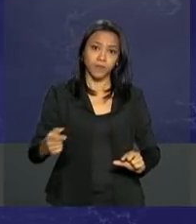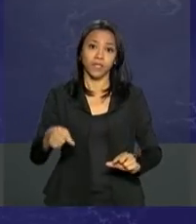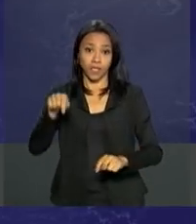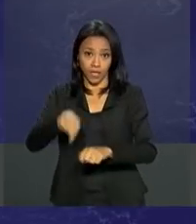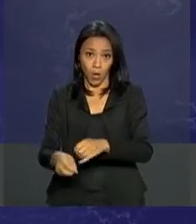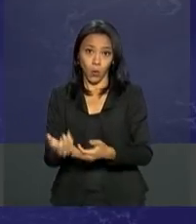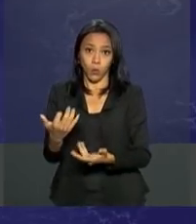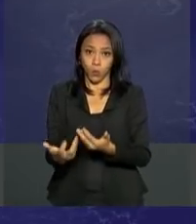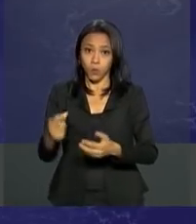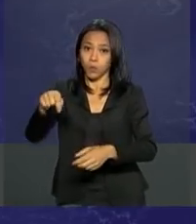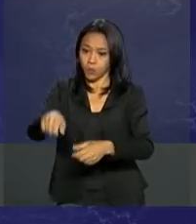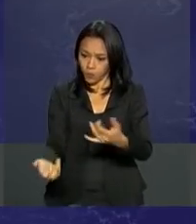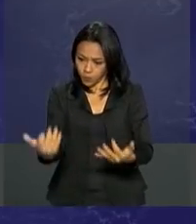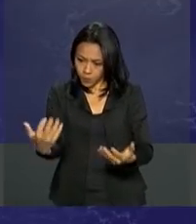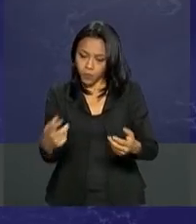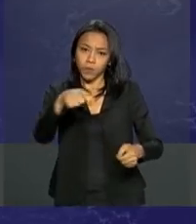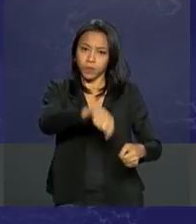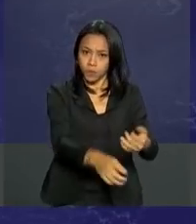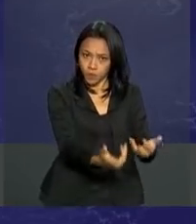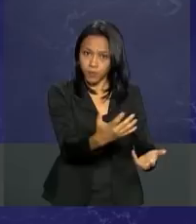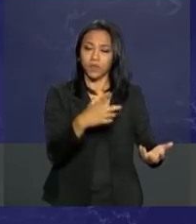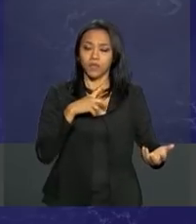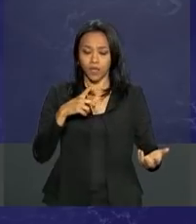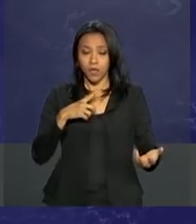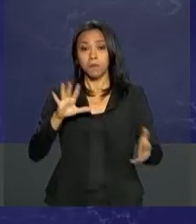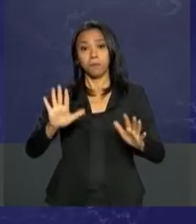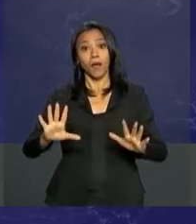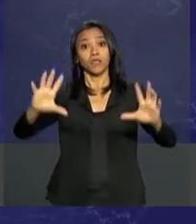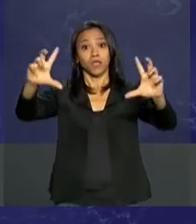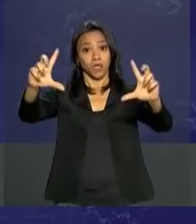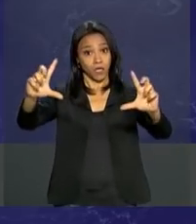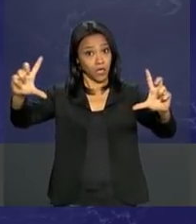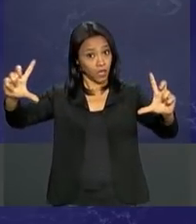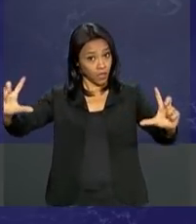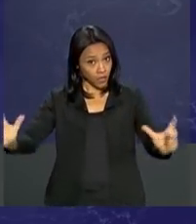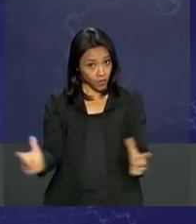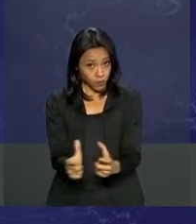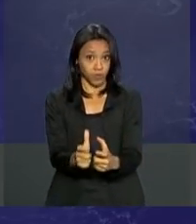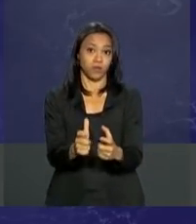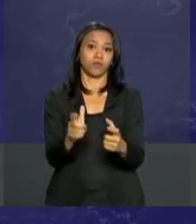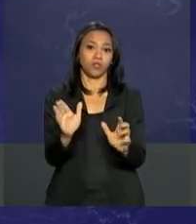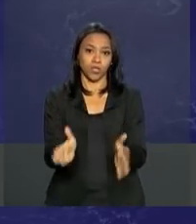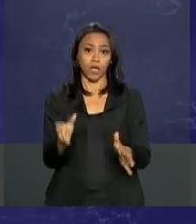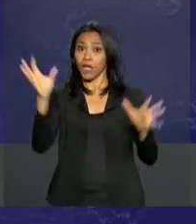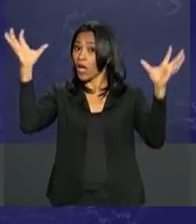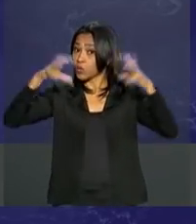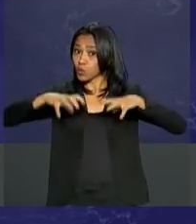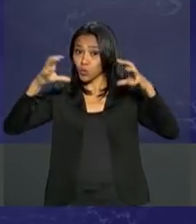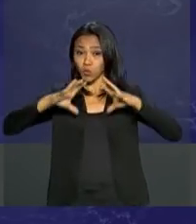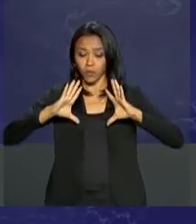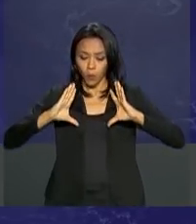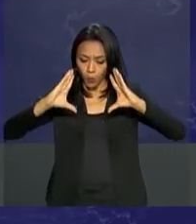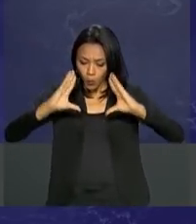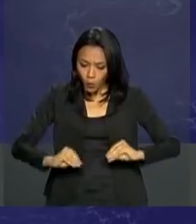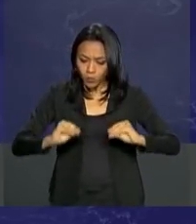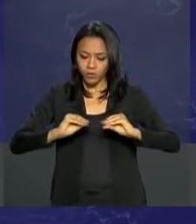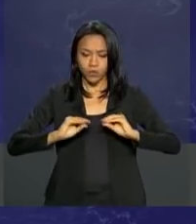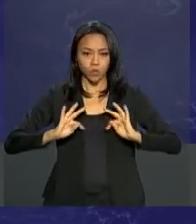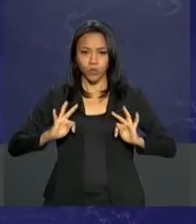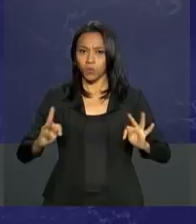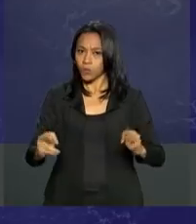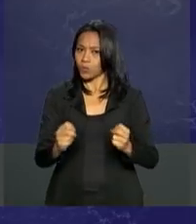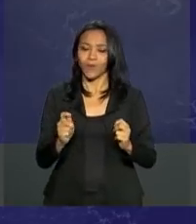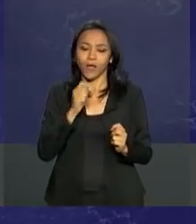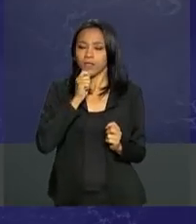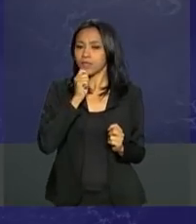que ainda está queimando que é só a elevação da umidade as chuvas não foram suficientes para apagar então nós estamos nesse momento